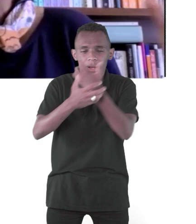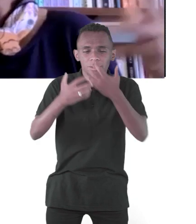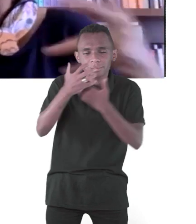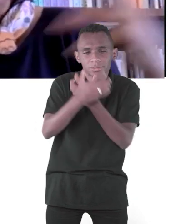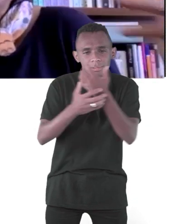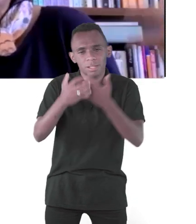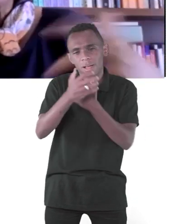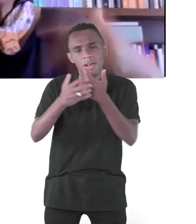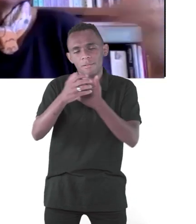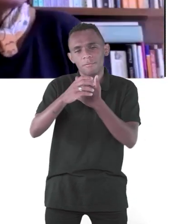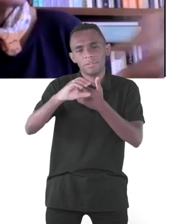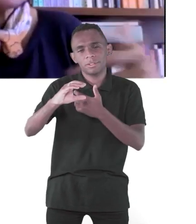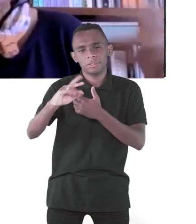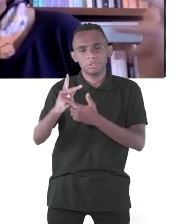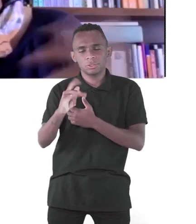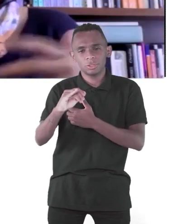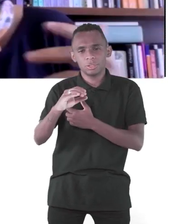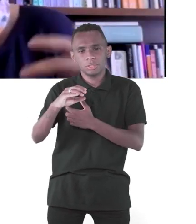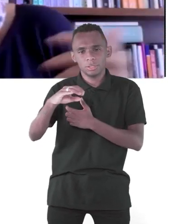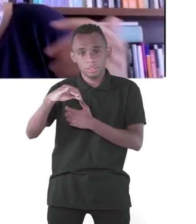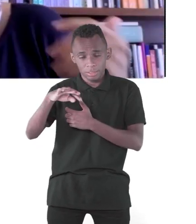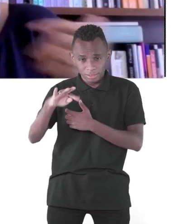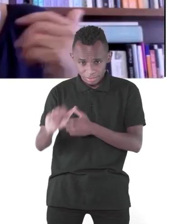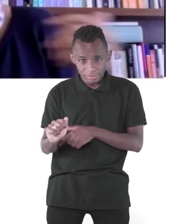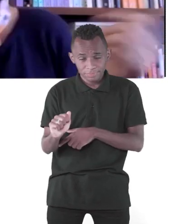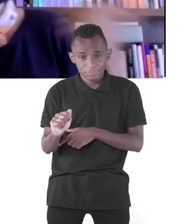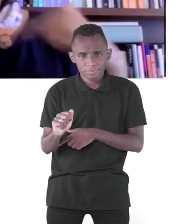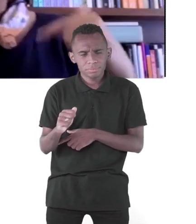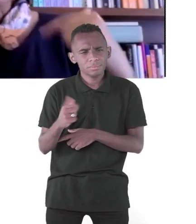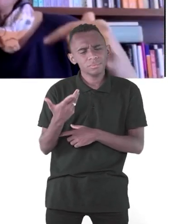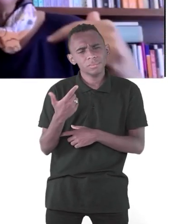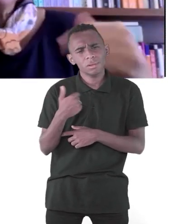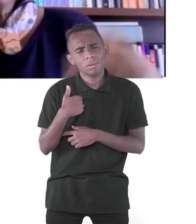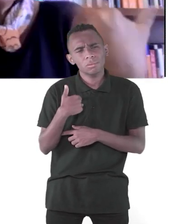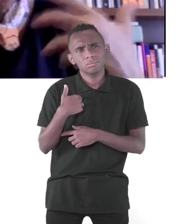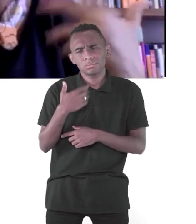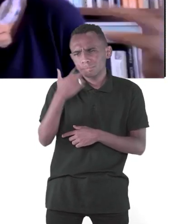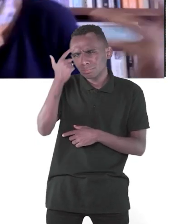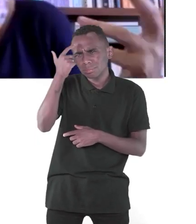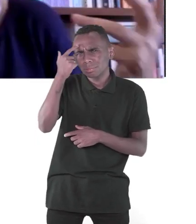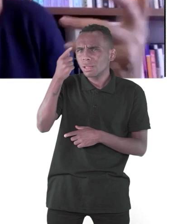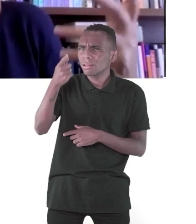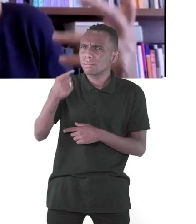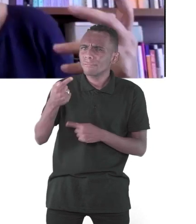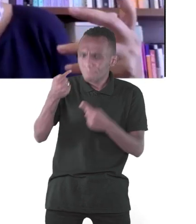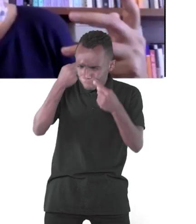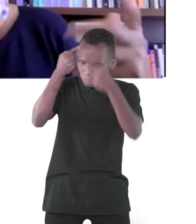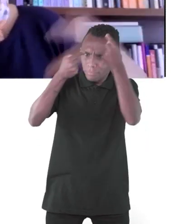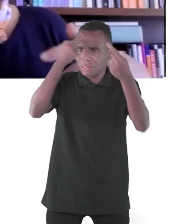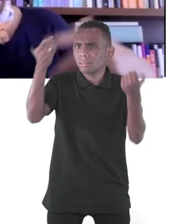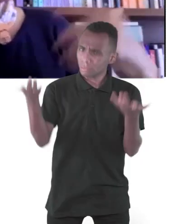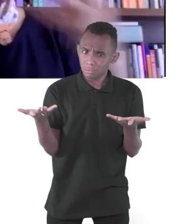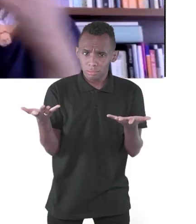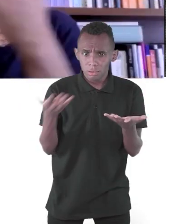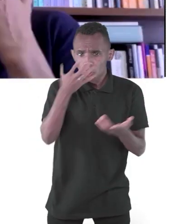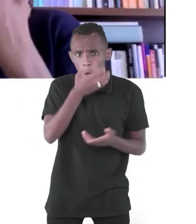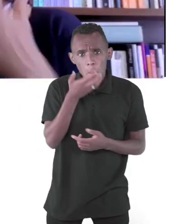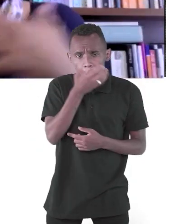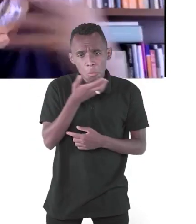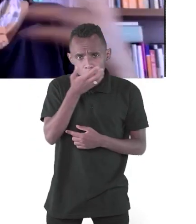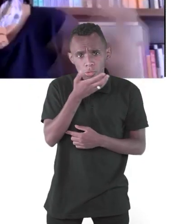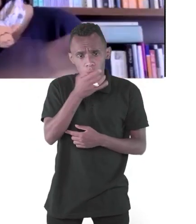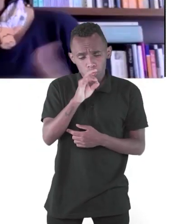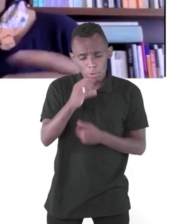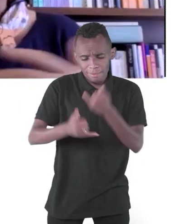Bacana lá da Martinica, se veste com uma casca de banana, nanica. Eu achava que ela estava inventando aquilo, que ela estava criando